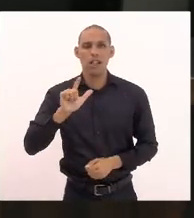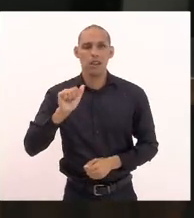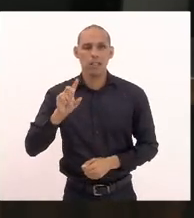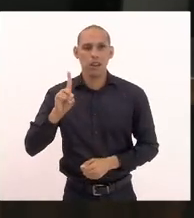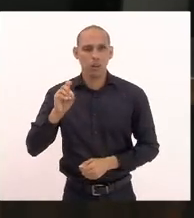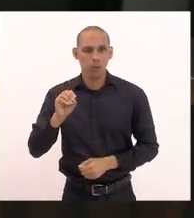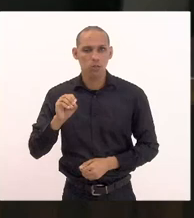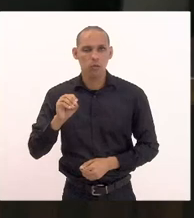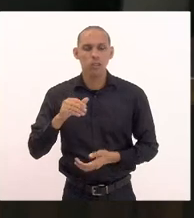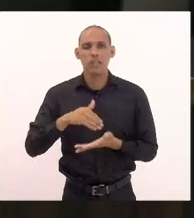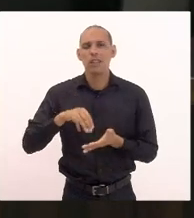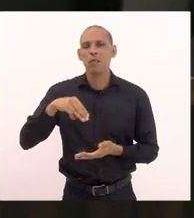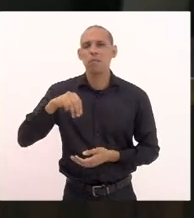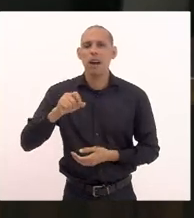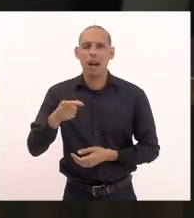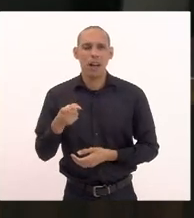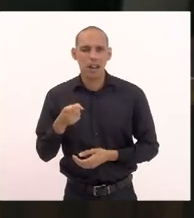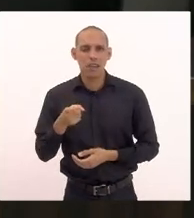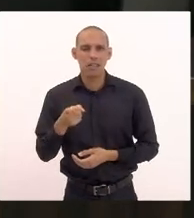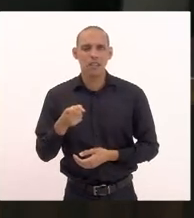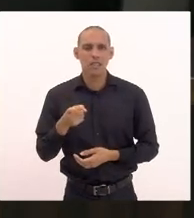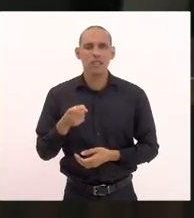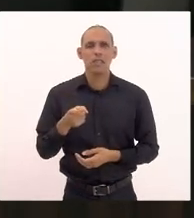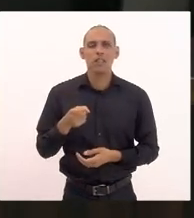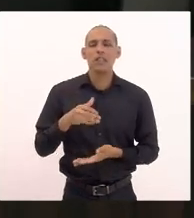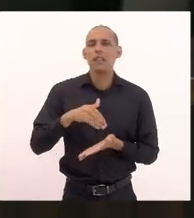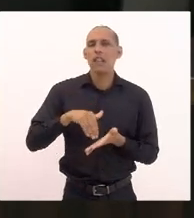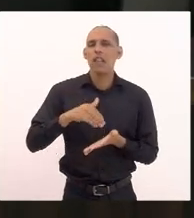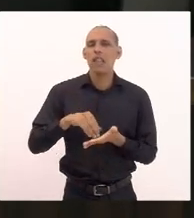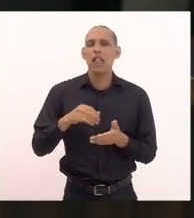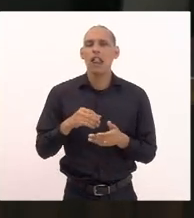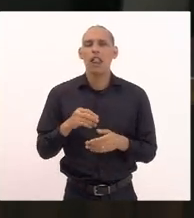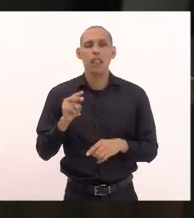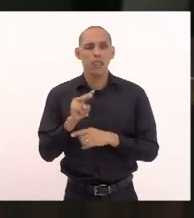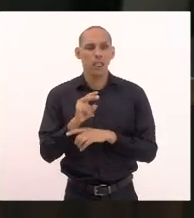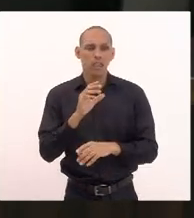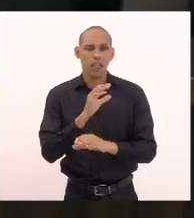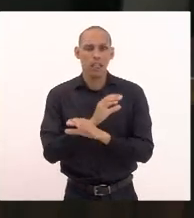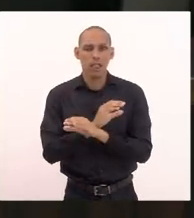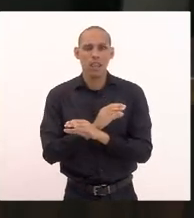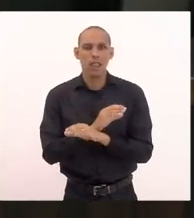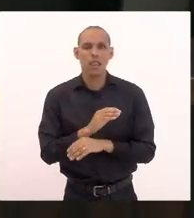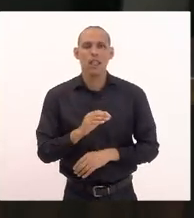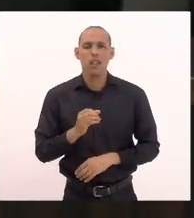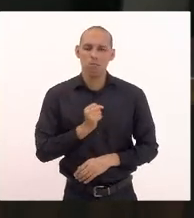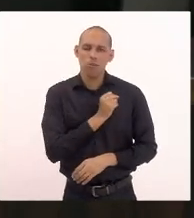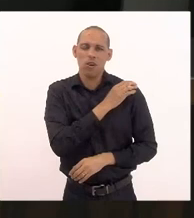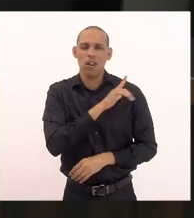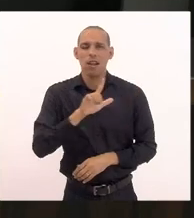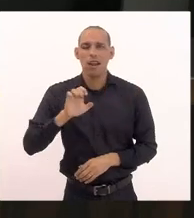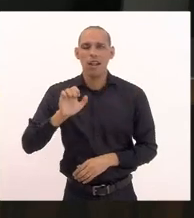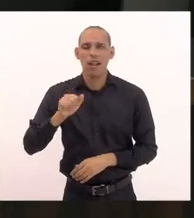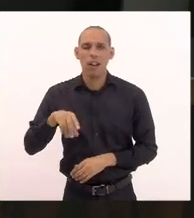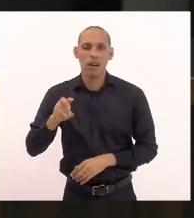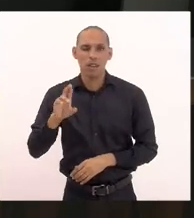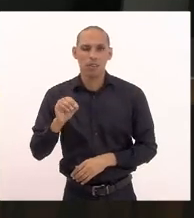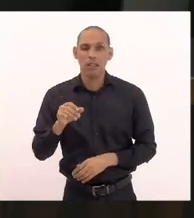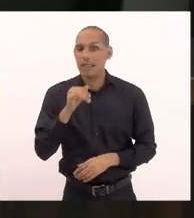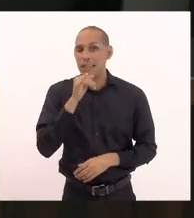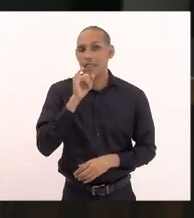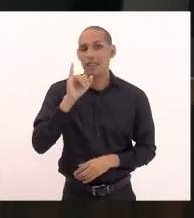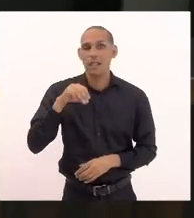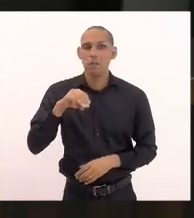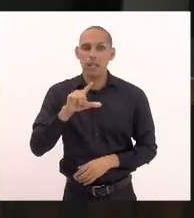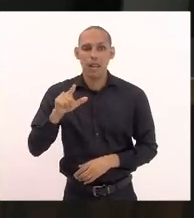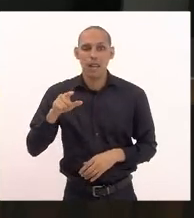Max, secretário de Defesa Civil Estadual, Coronel Leandro, e fomos lembrando, porque às vezes, por exemplo, IML, eu falei, IML tem que ter